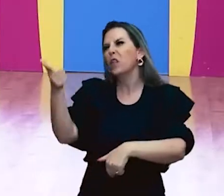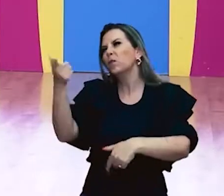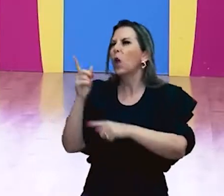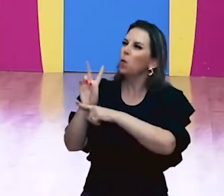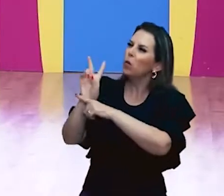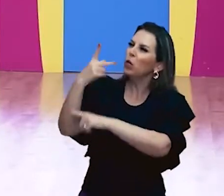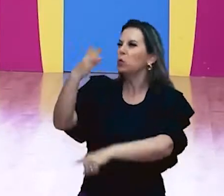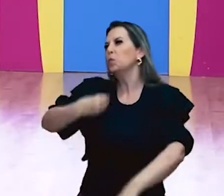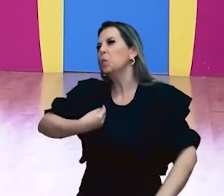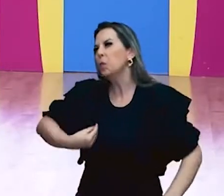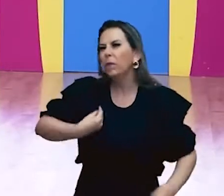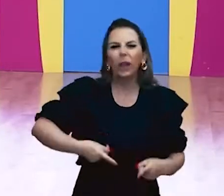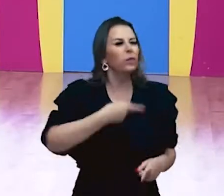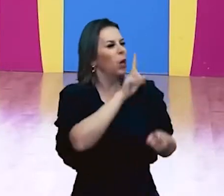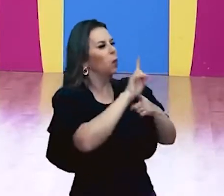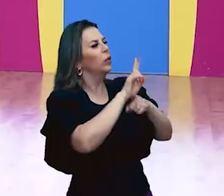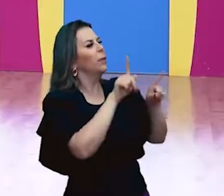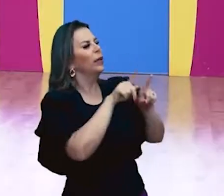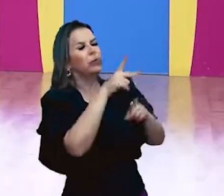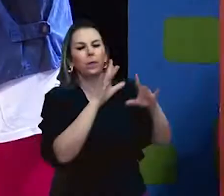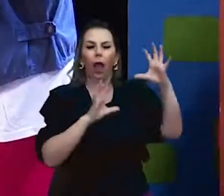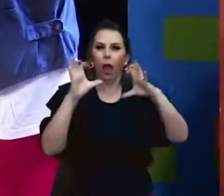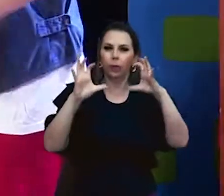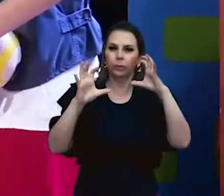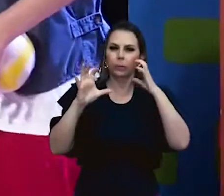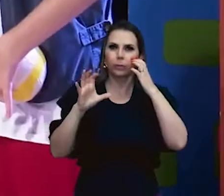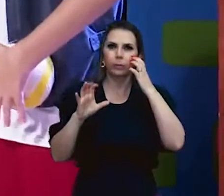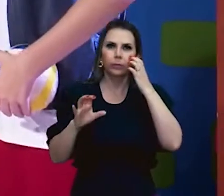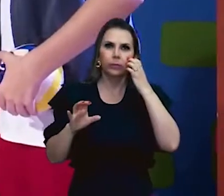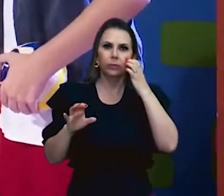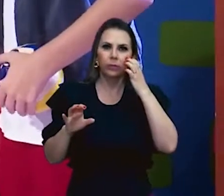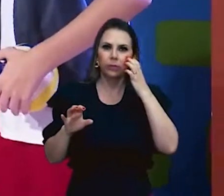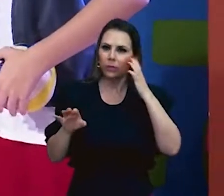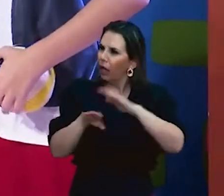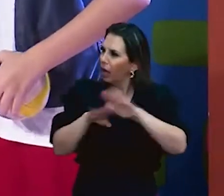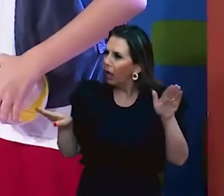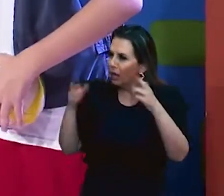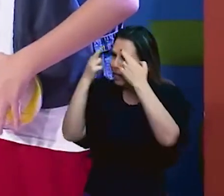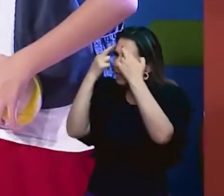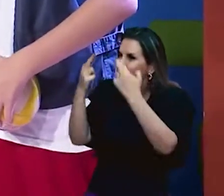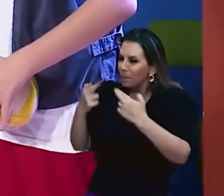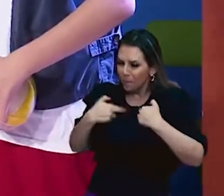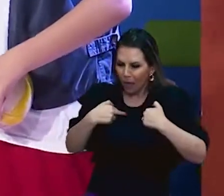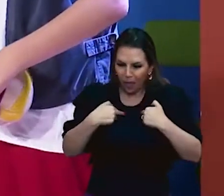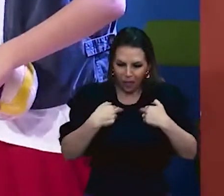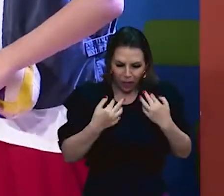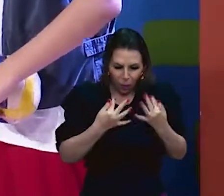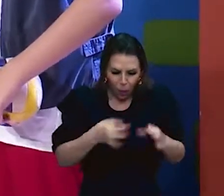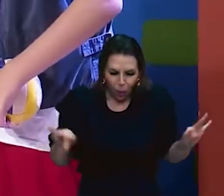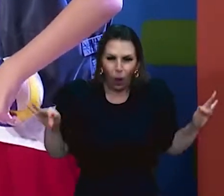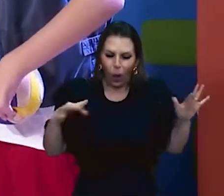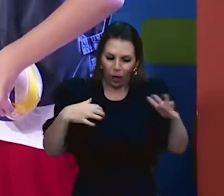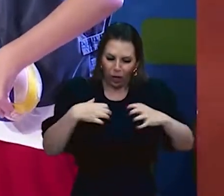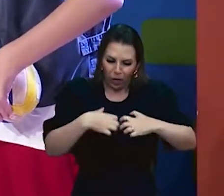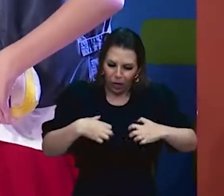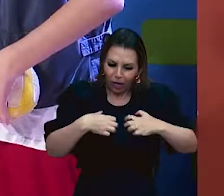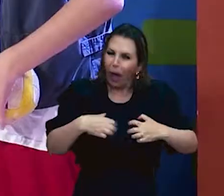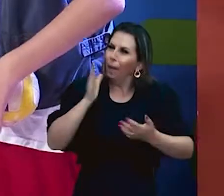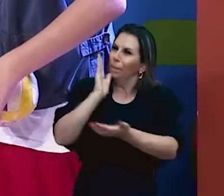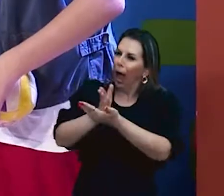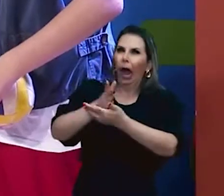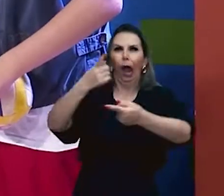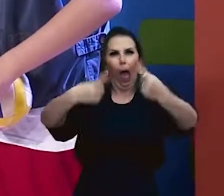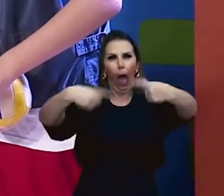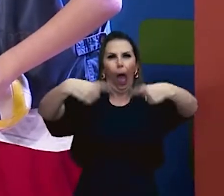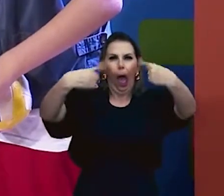que prestar atenção na sua vida. Tadinha da Duda, fica gritando aí com o marido dela. Vocês não vão respeitar a minha dor? Para com a